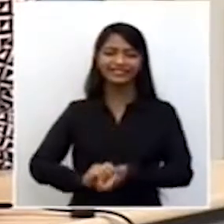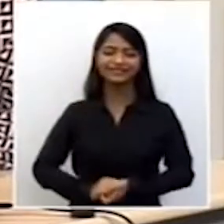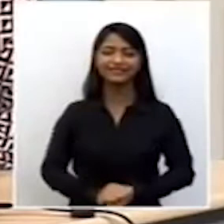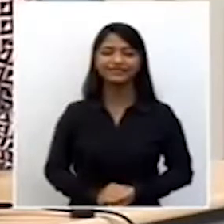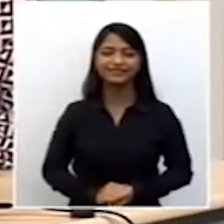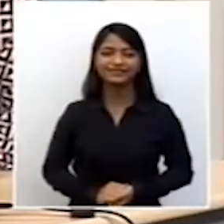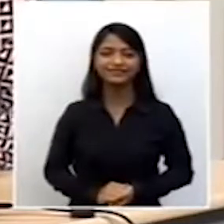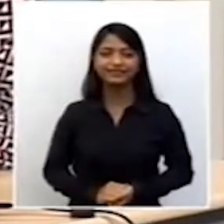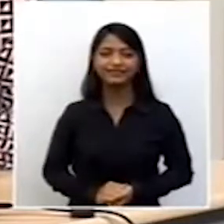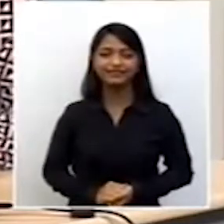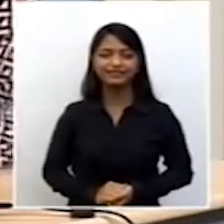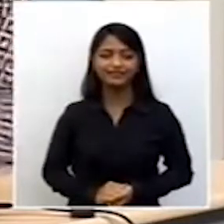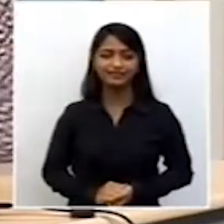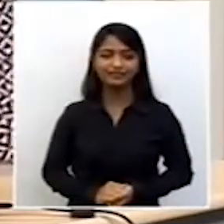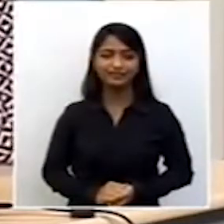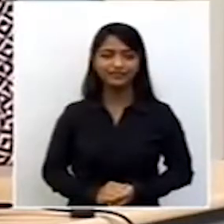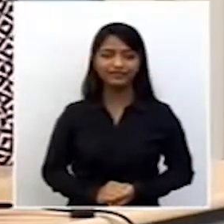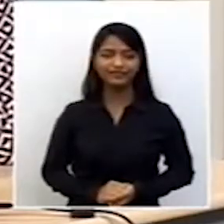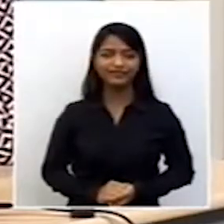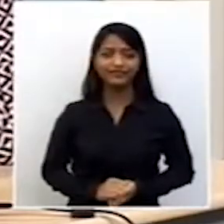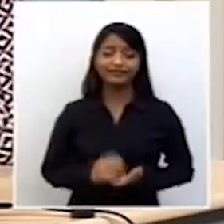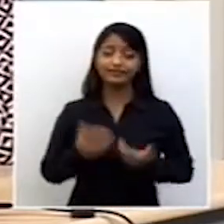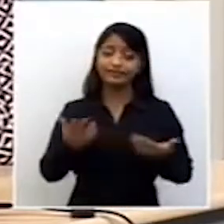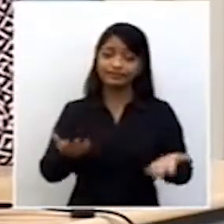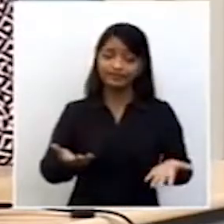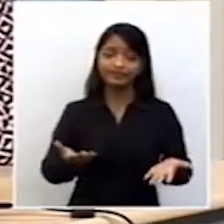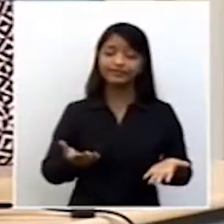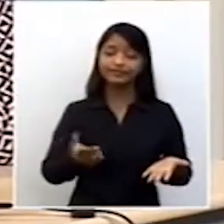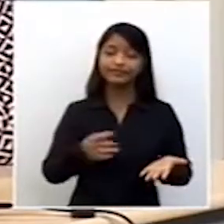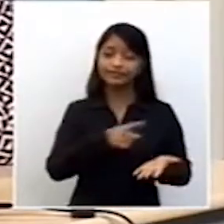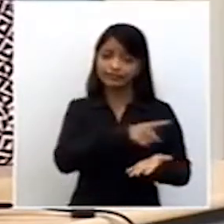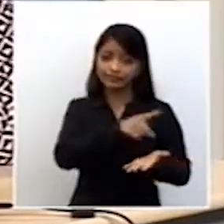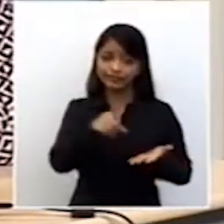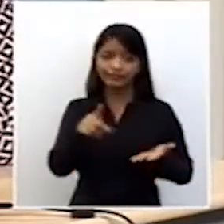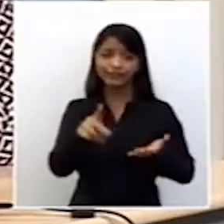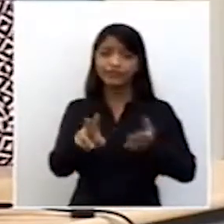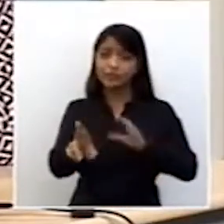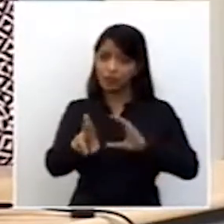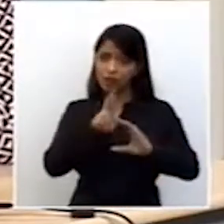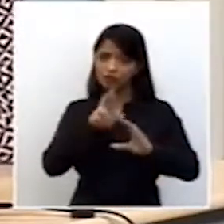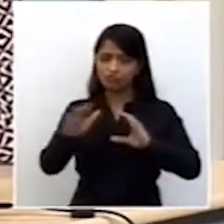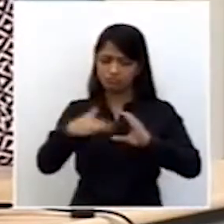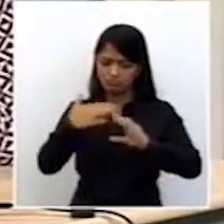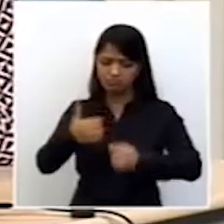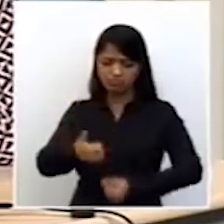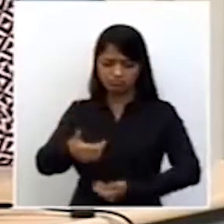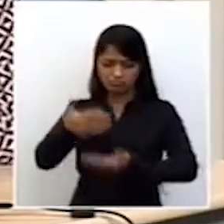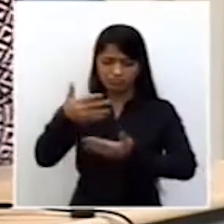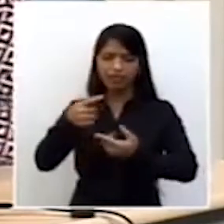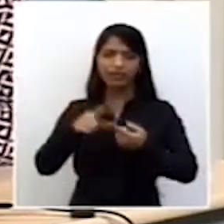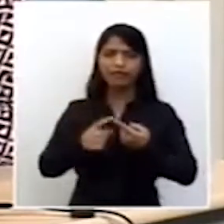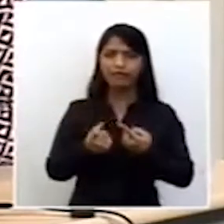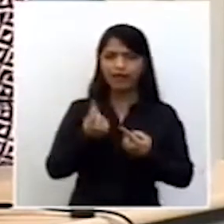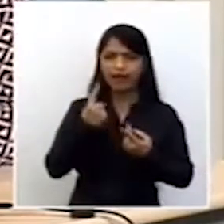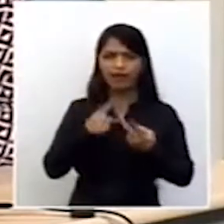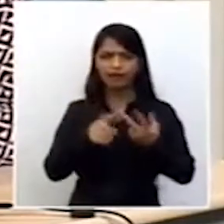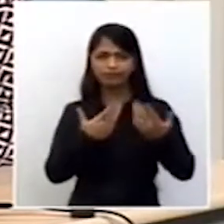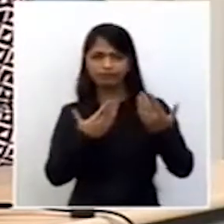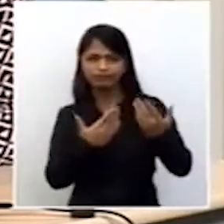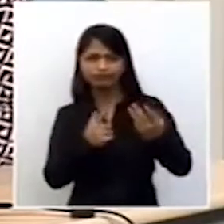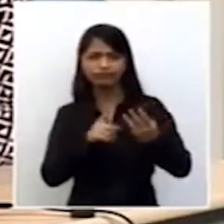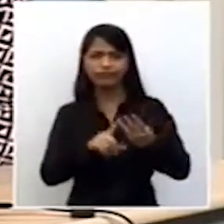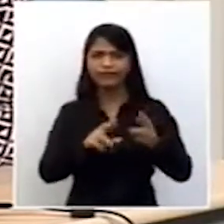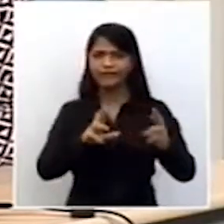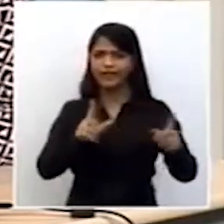As possíveis respostas, então, vocês, na verdade, vocês colocaram isso mesmo, estranho, duvidoso,